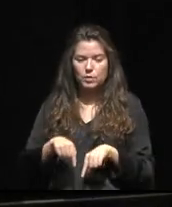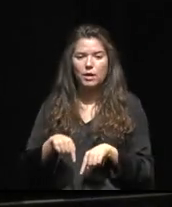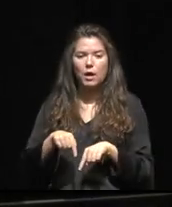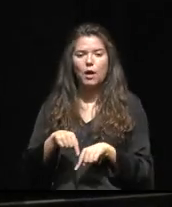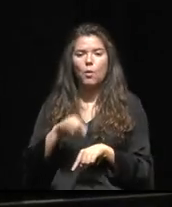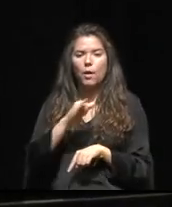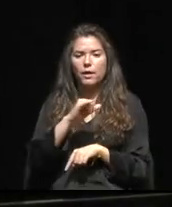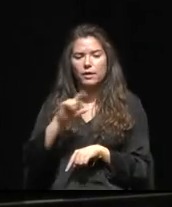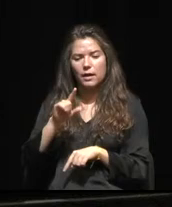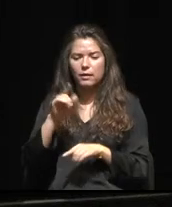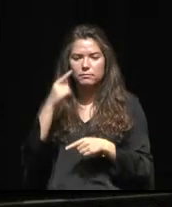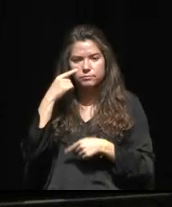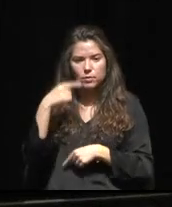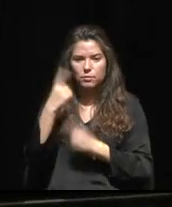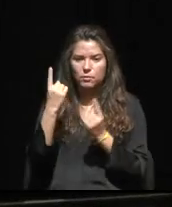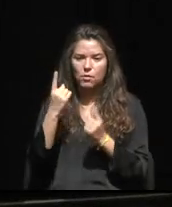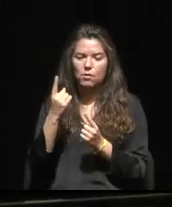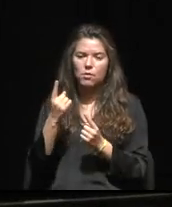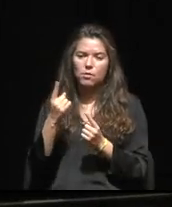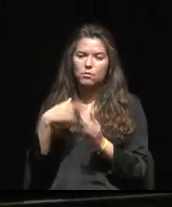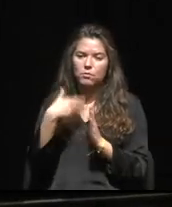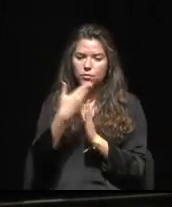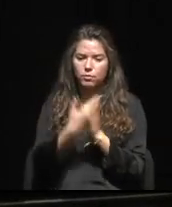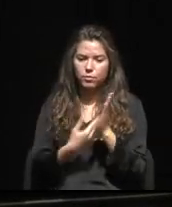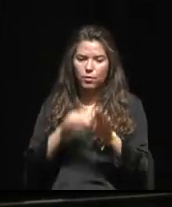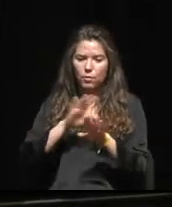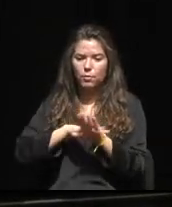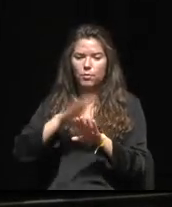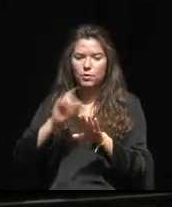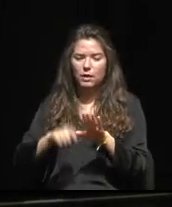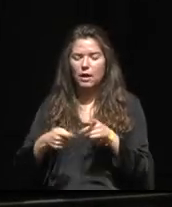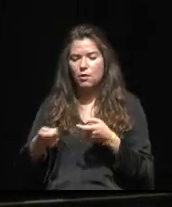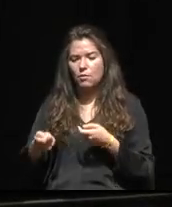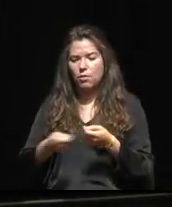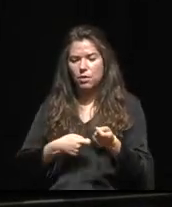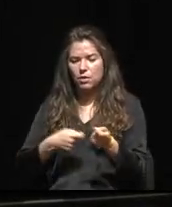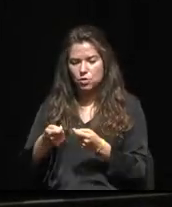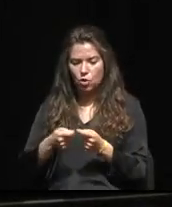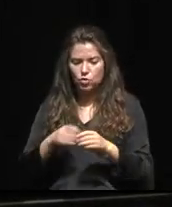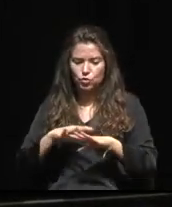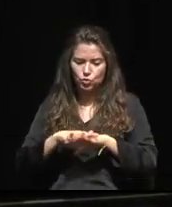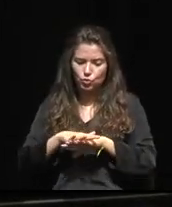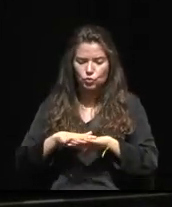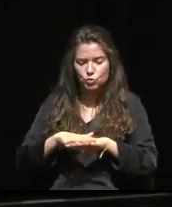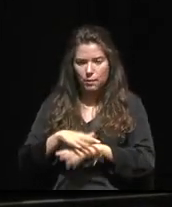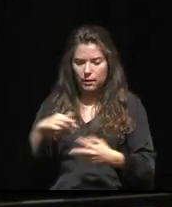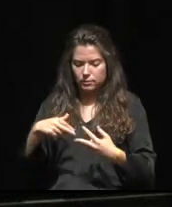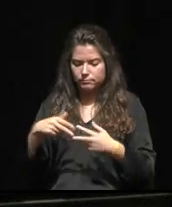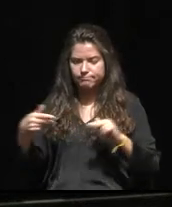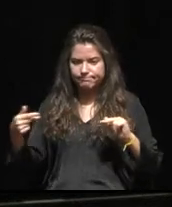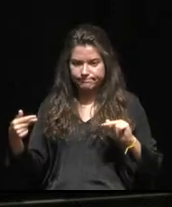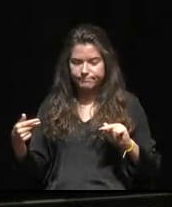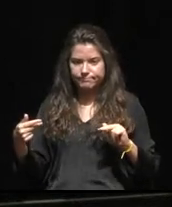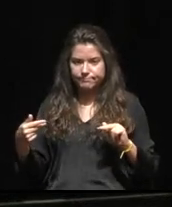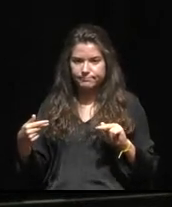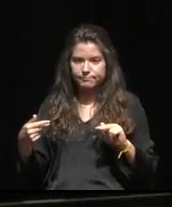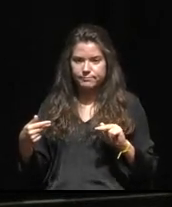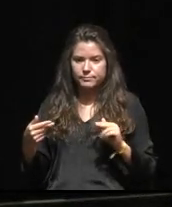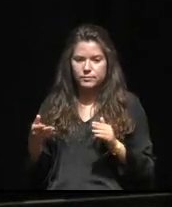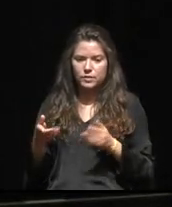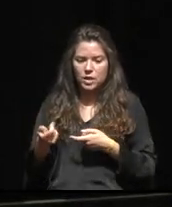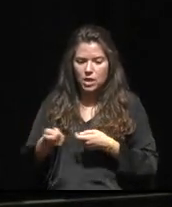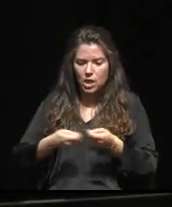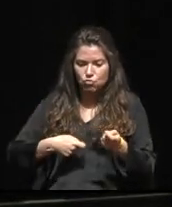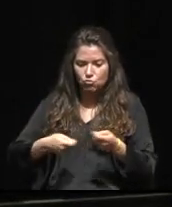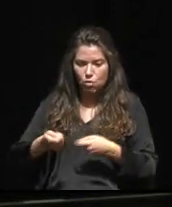apresentou uma recomendação a propósito das lojas nos bairros municipais do uso das lojas